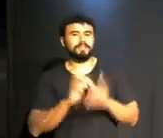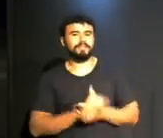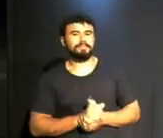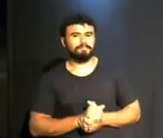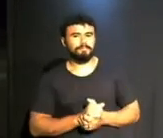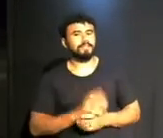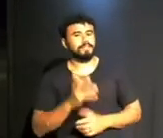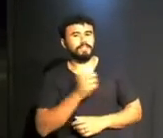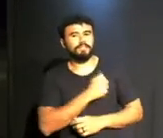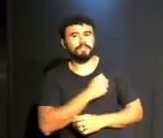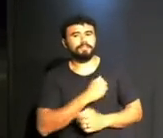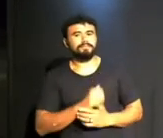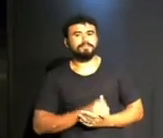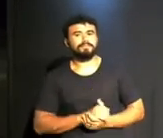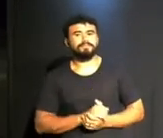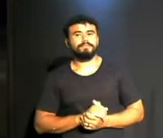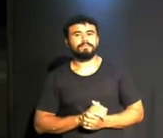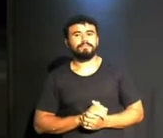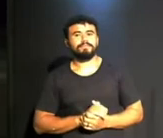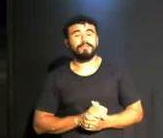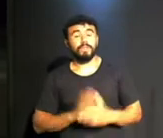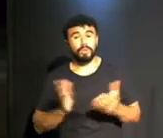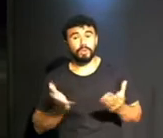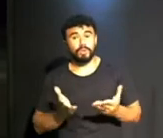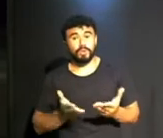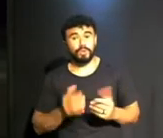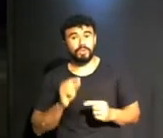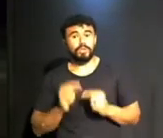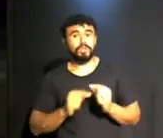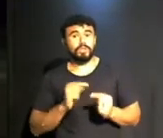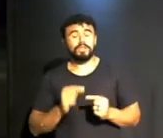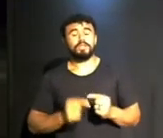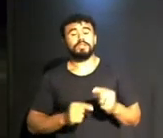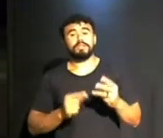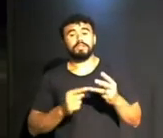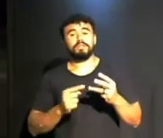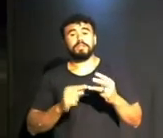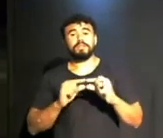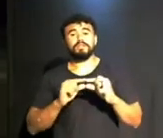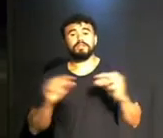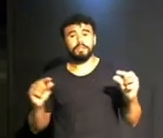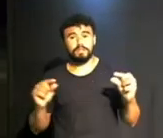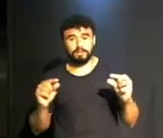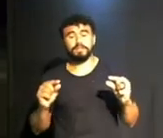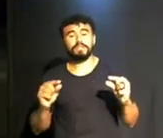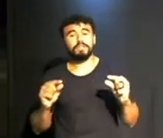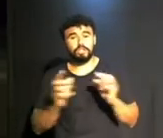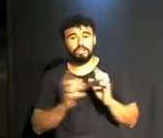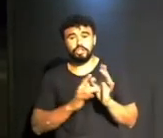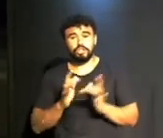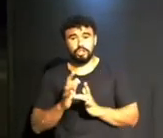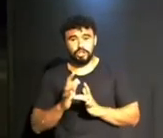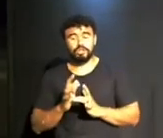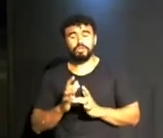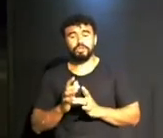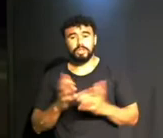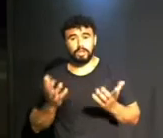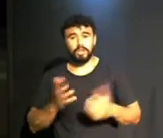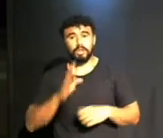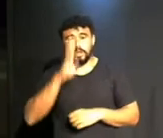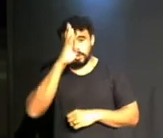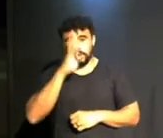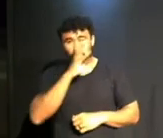palavra de salvação hoje então nós vamos para a terceira palavra de Jesus na cruz nessa Quaresma